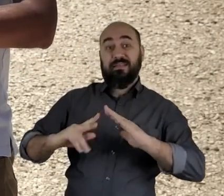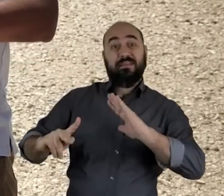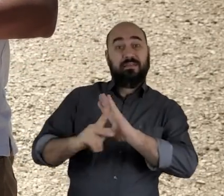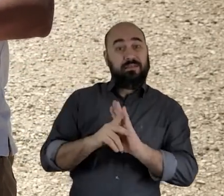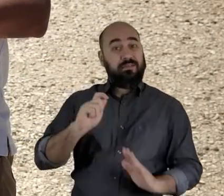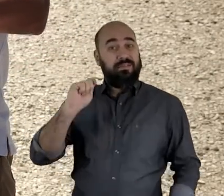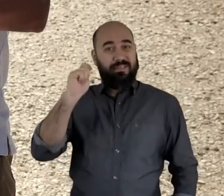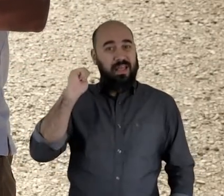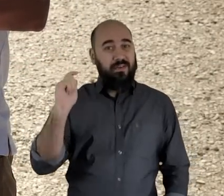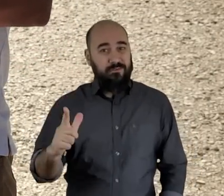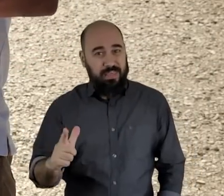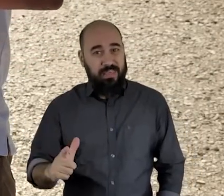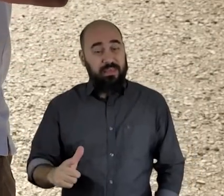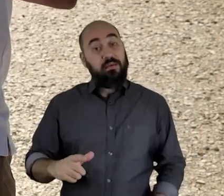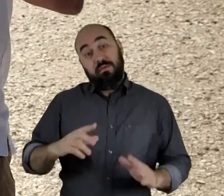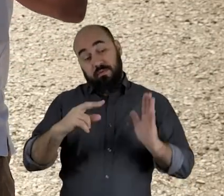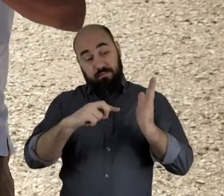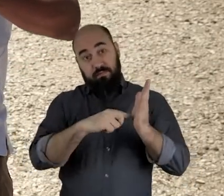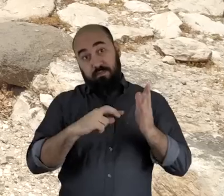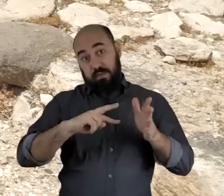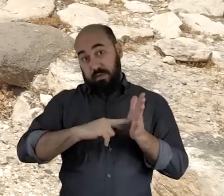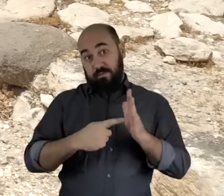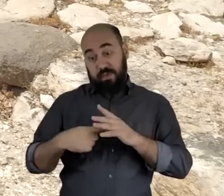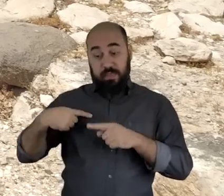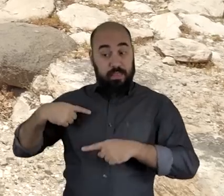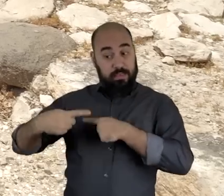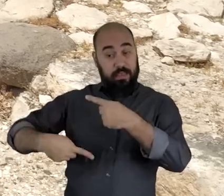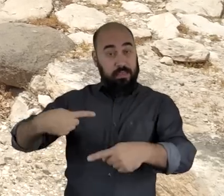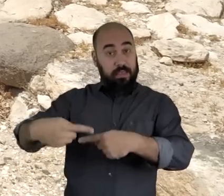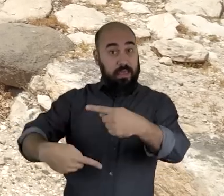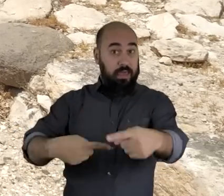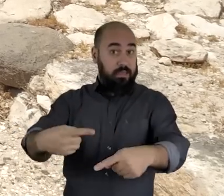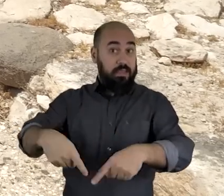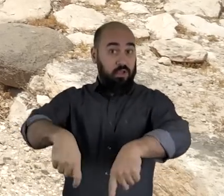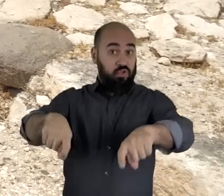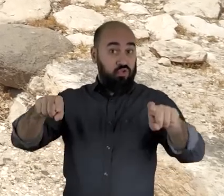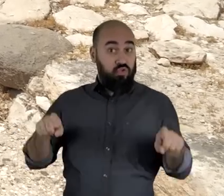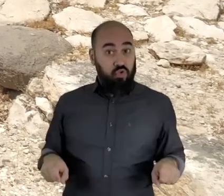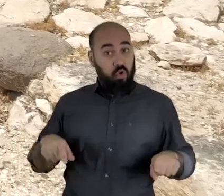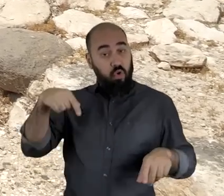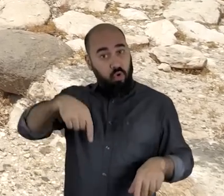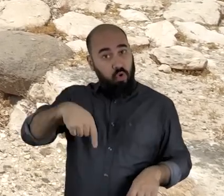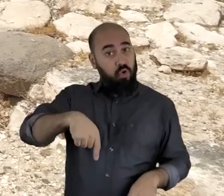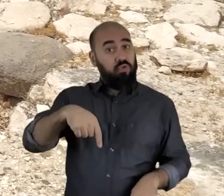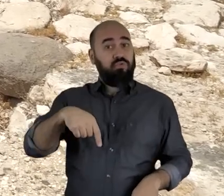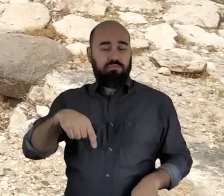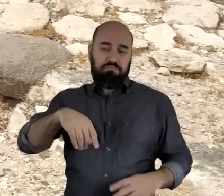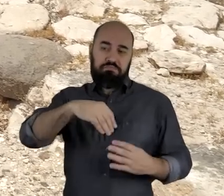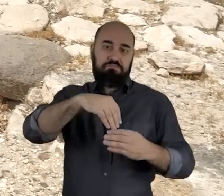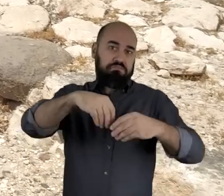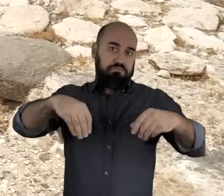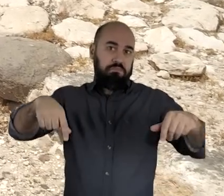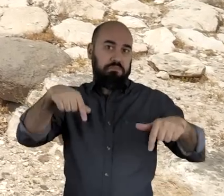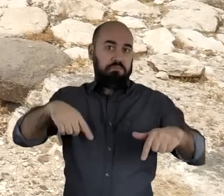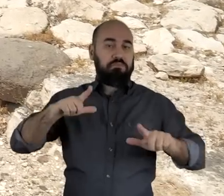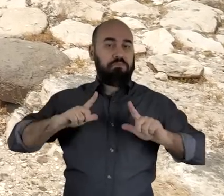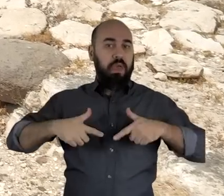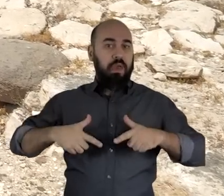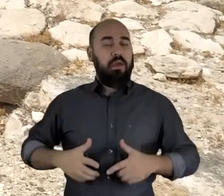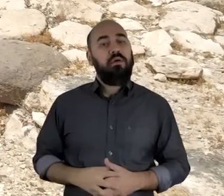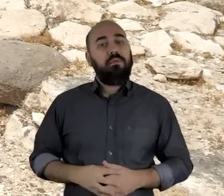portanto, à descendência de Davi que ainda ocupava o trono aqui nessas terras. E além da